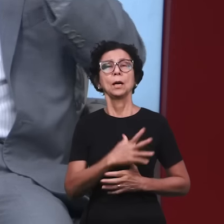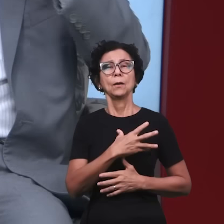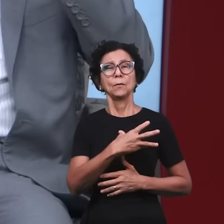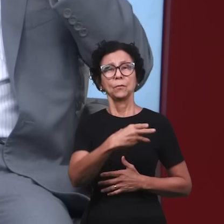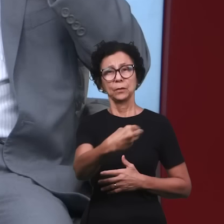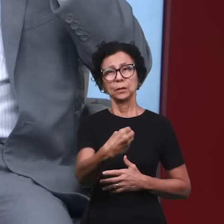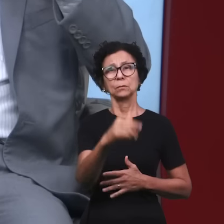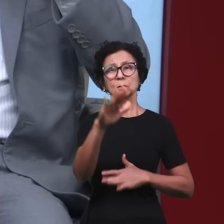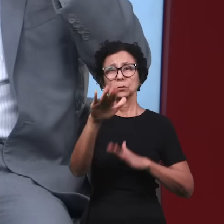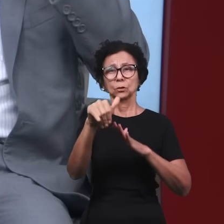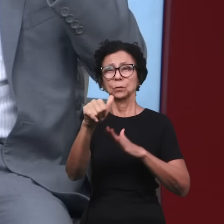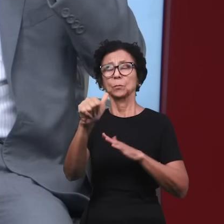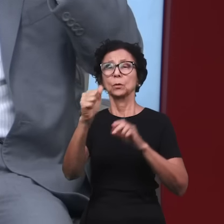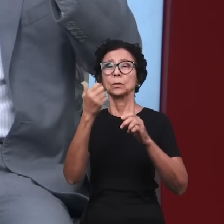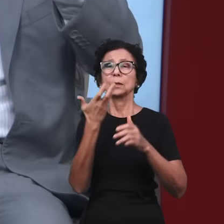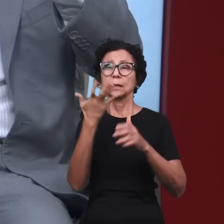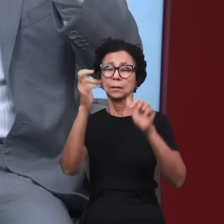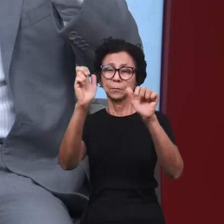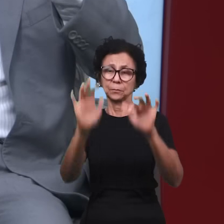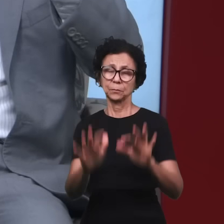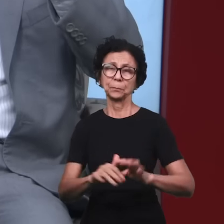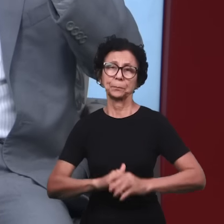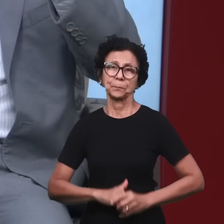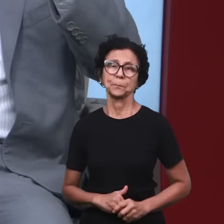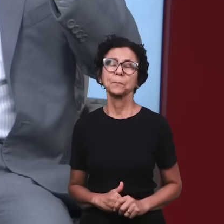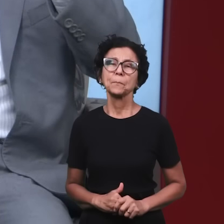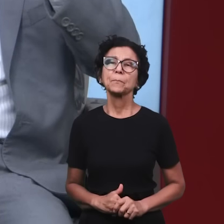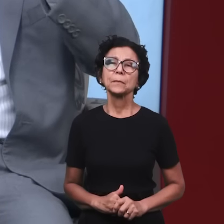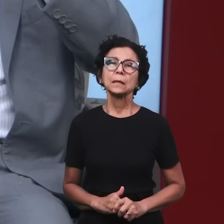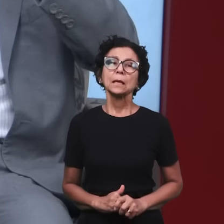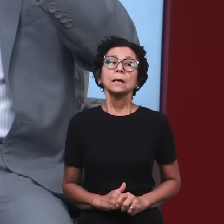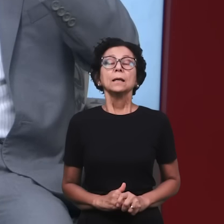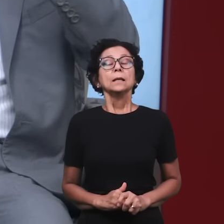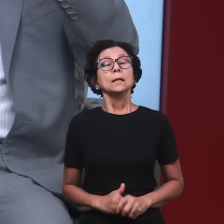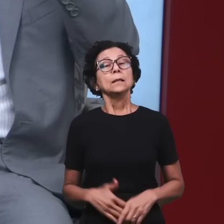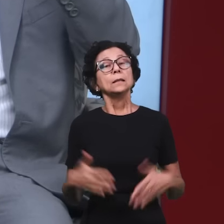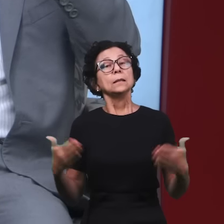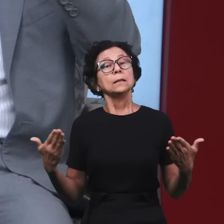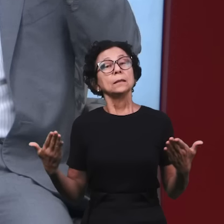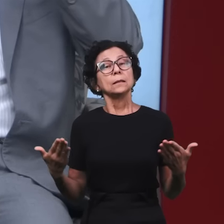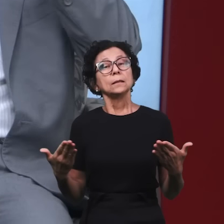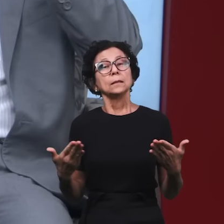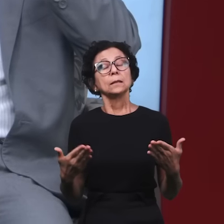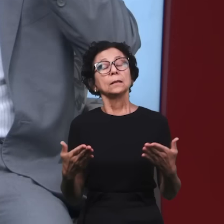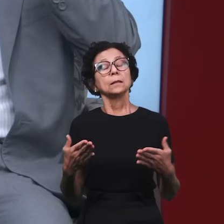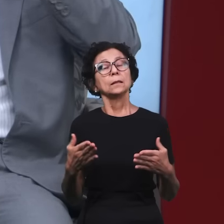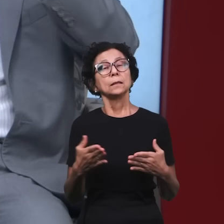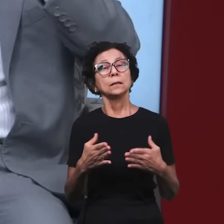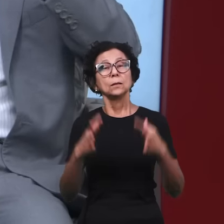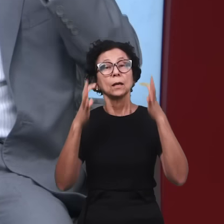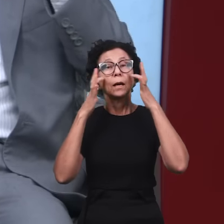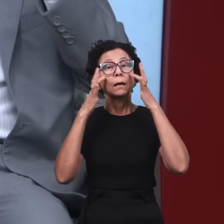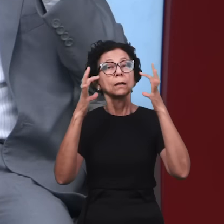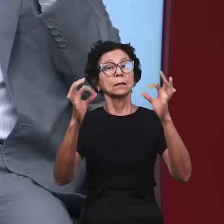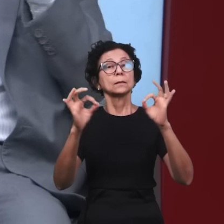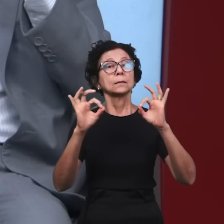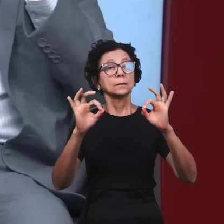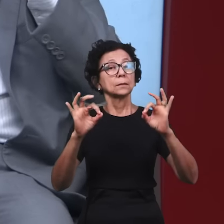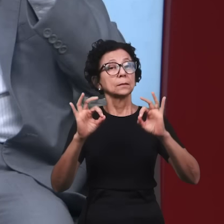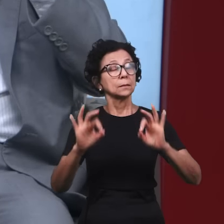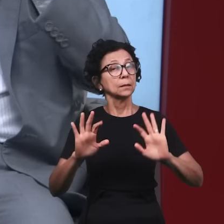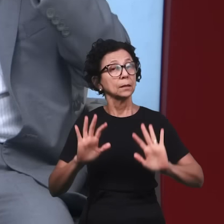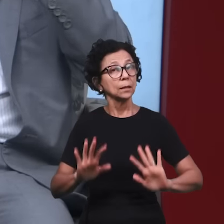abençoar. Então vamos falar a respeito disso, porque nós vamos colocar nosso foco, a nossa